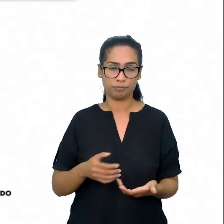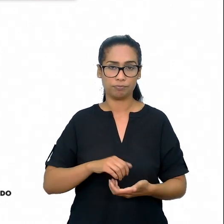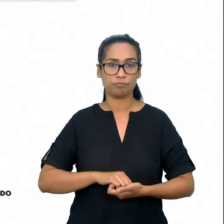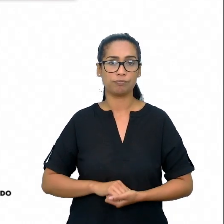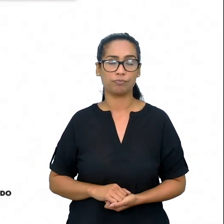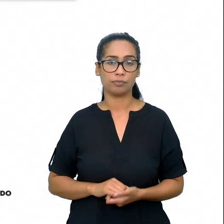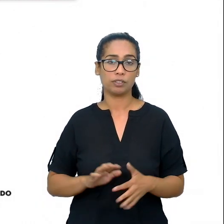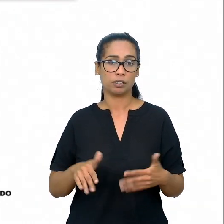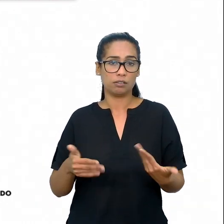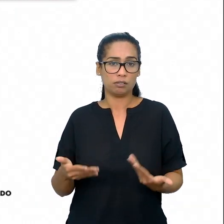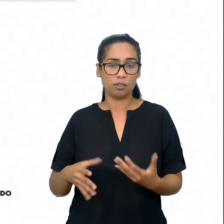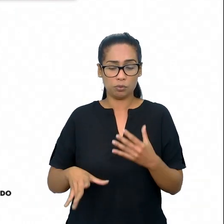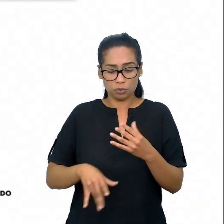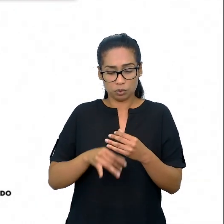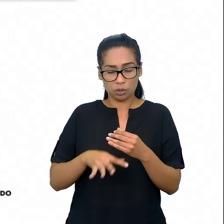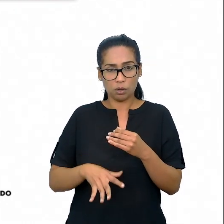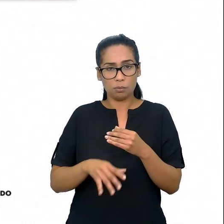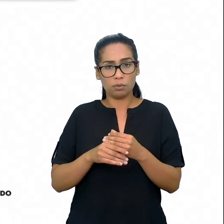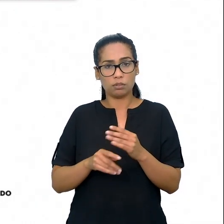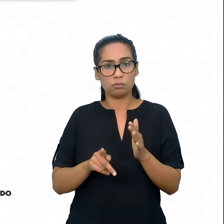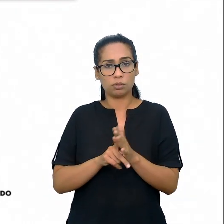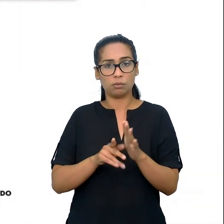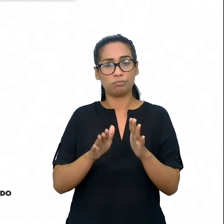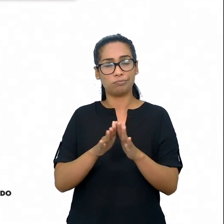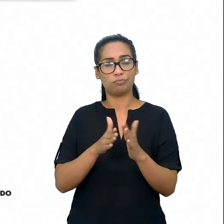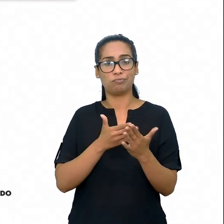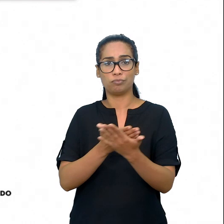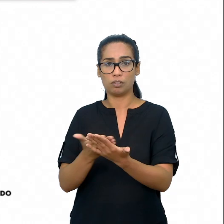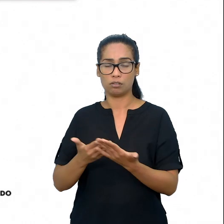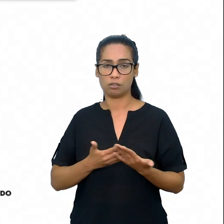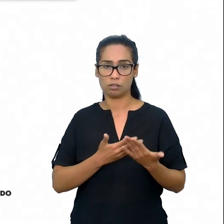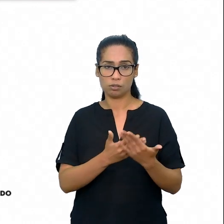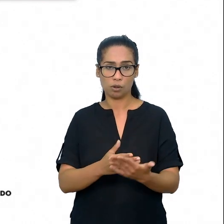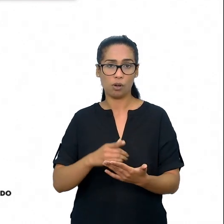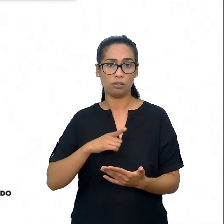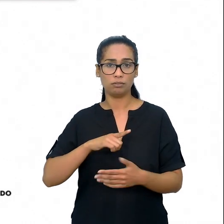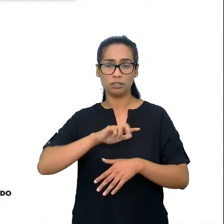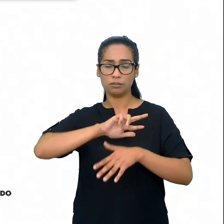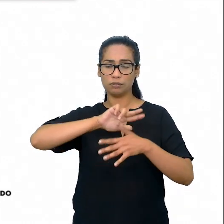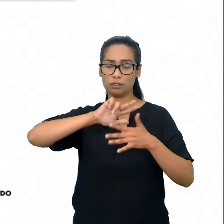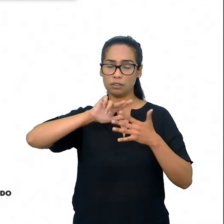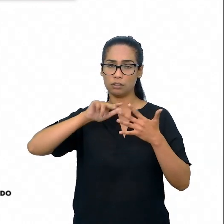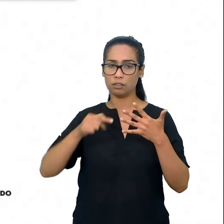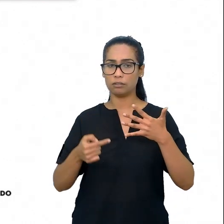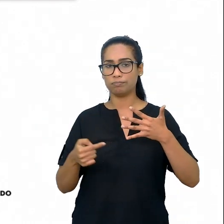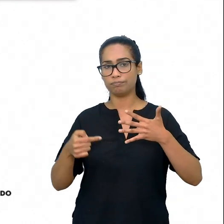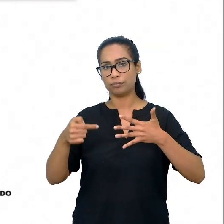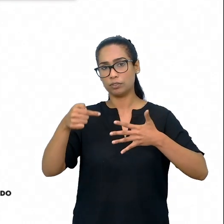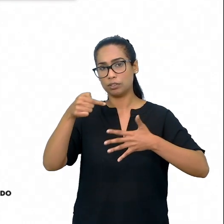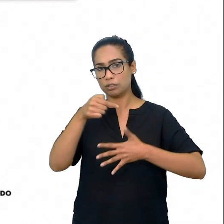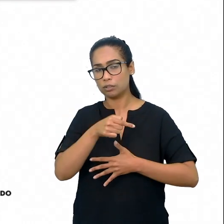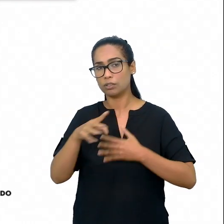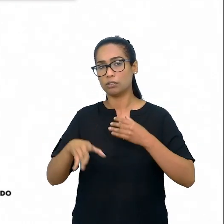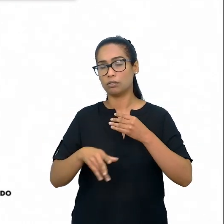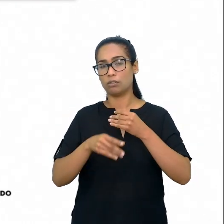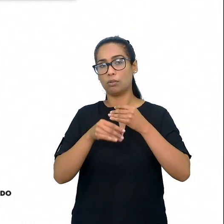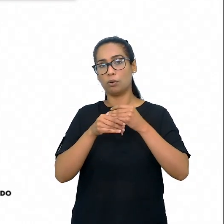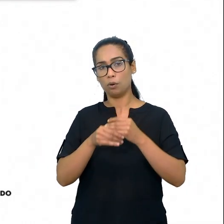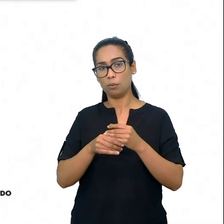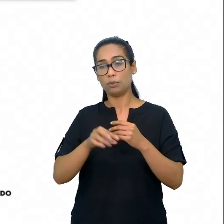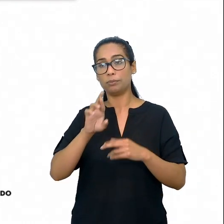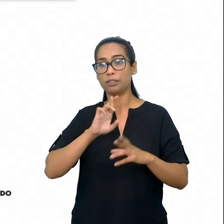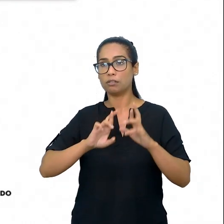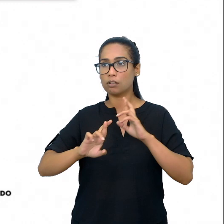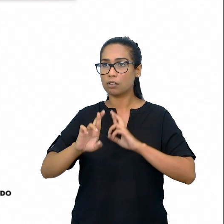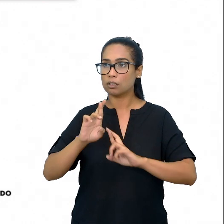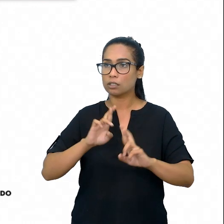acadêmicas, né, também encontramos inúmeras produções tratando dessa temática e apresentando resultados que